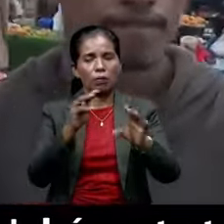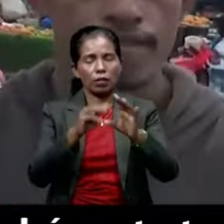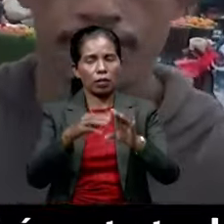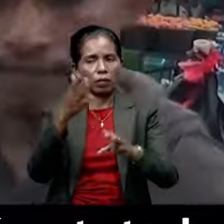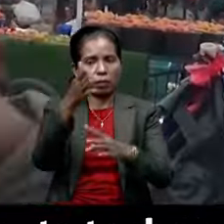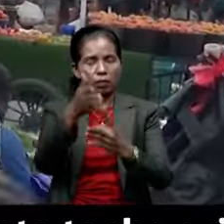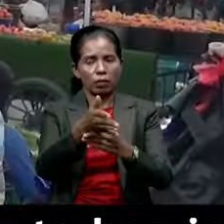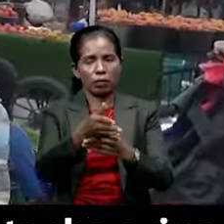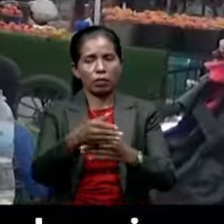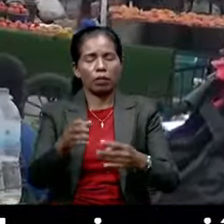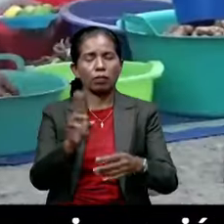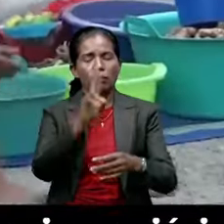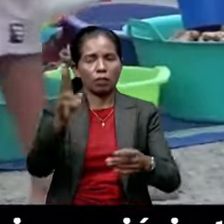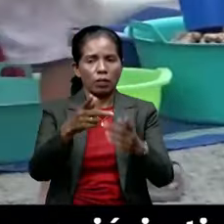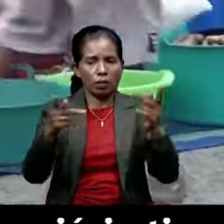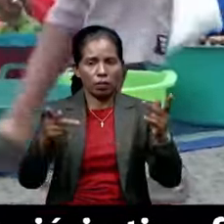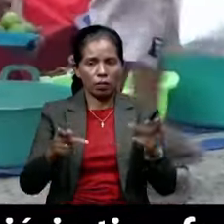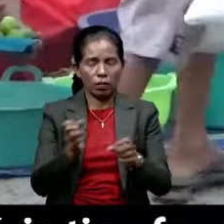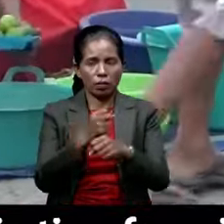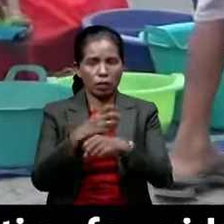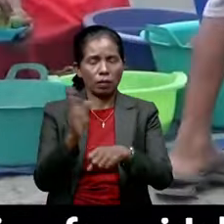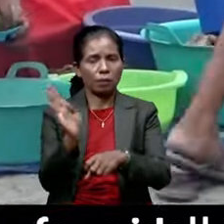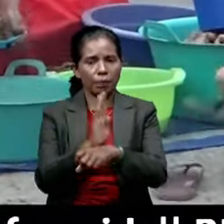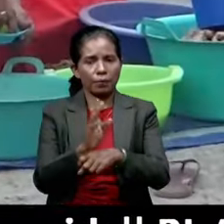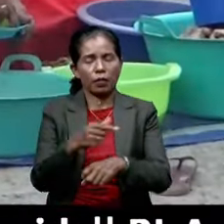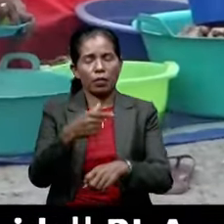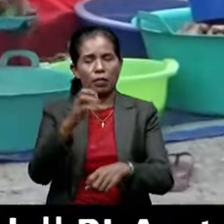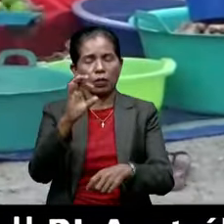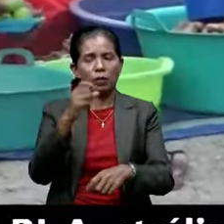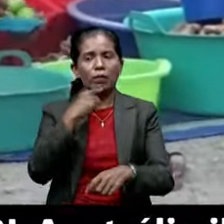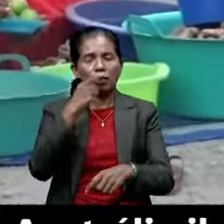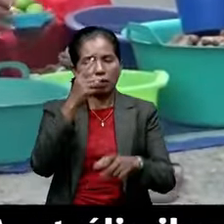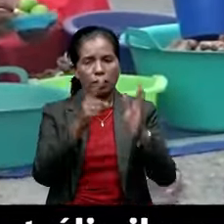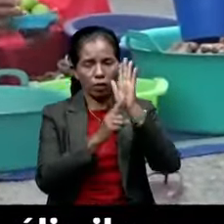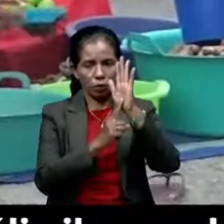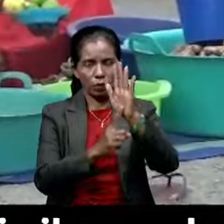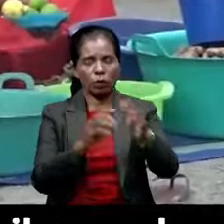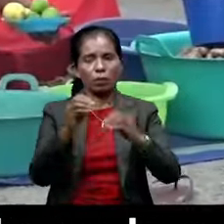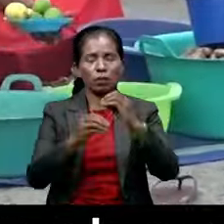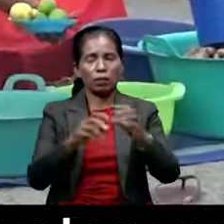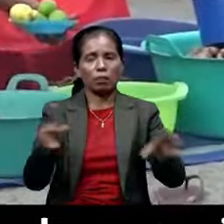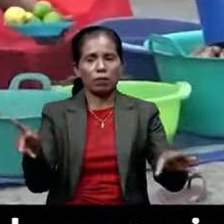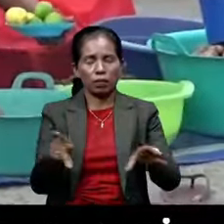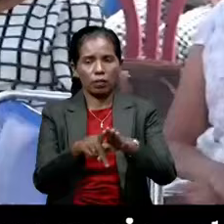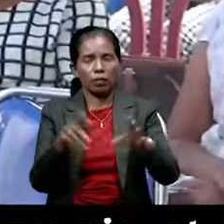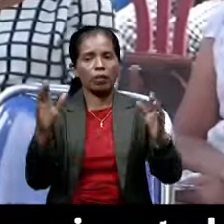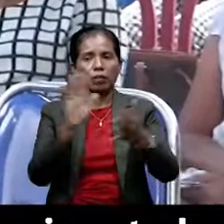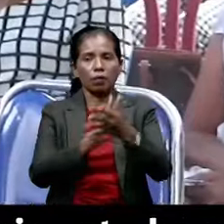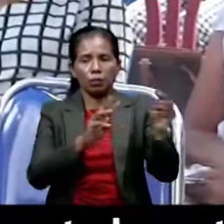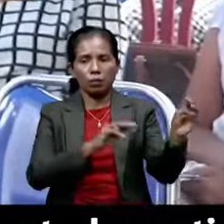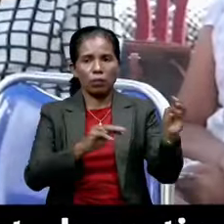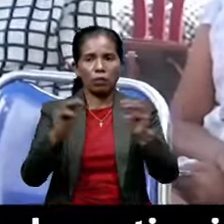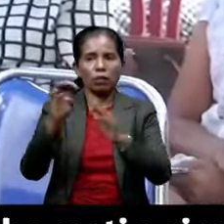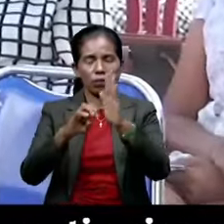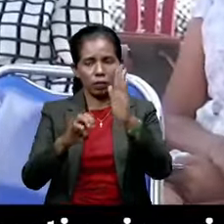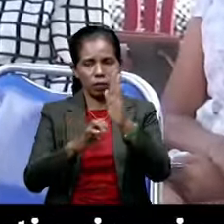onde ocupa fale fato de estacionamento halo negócio. Grigori da Cunha Saldanha Atulia Hirakne, banheira participa cerimônia para mudança estrutura,